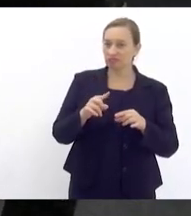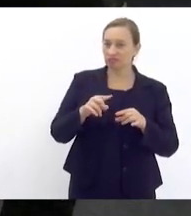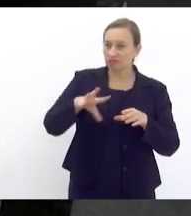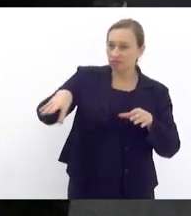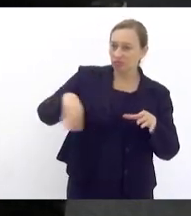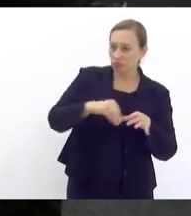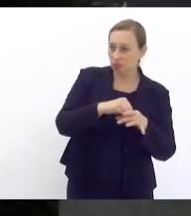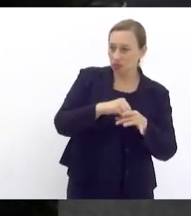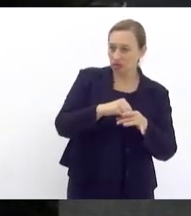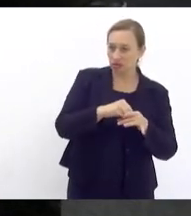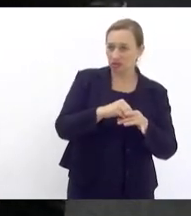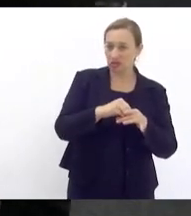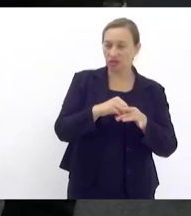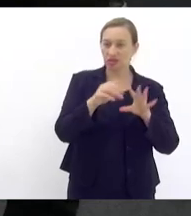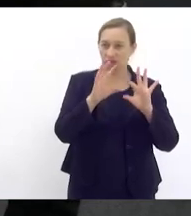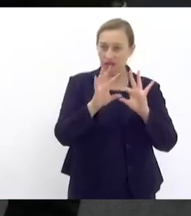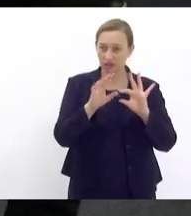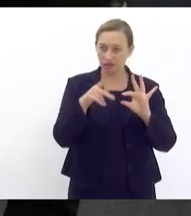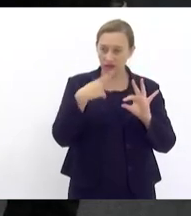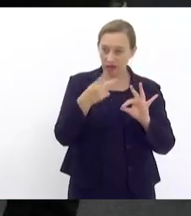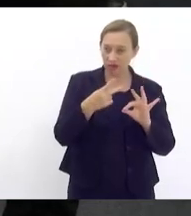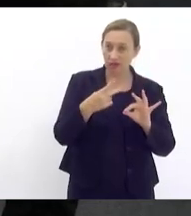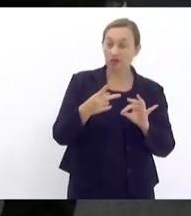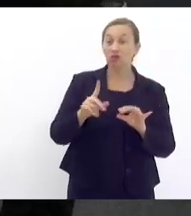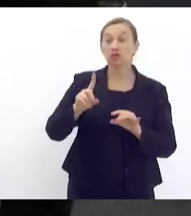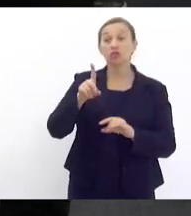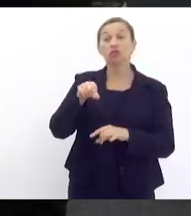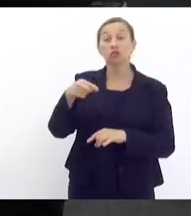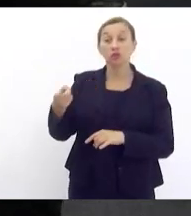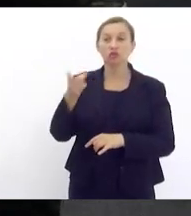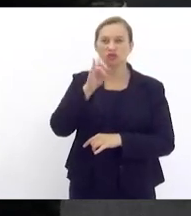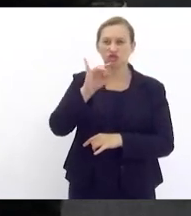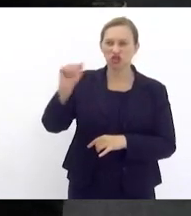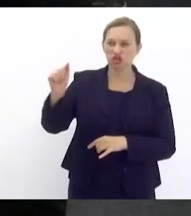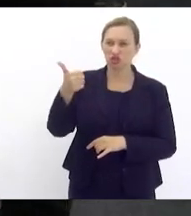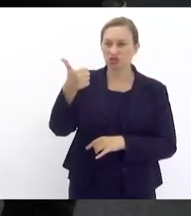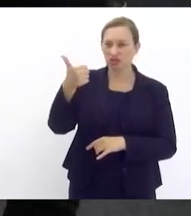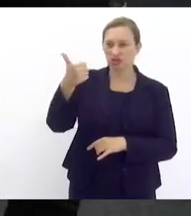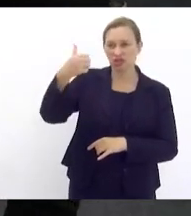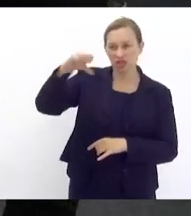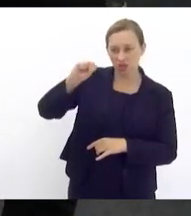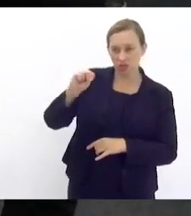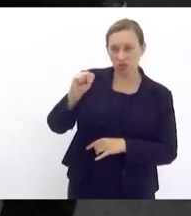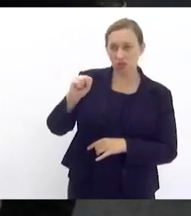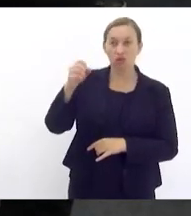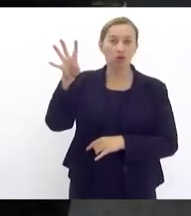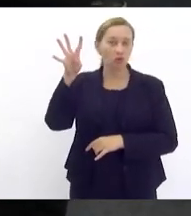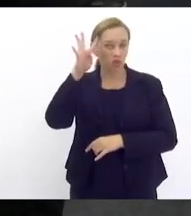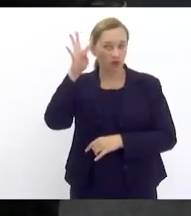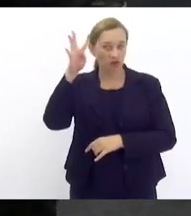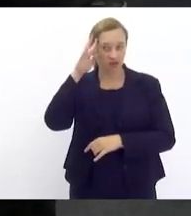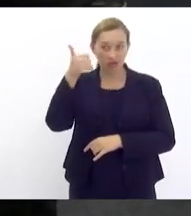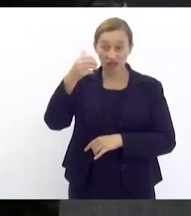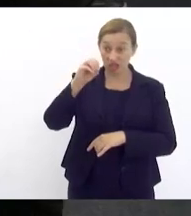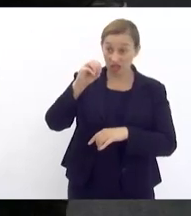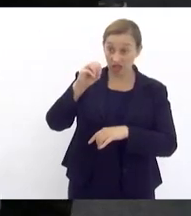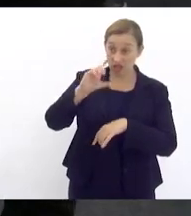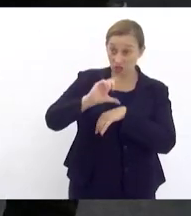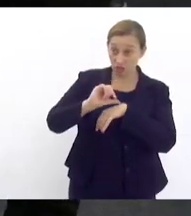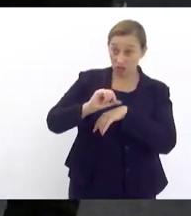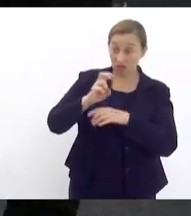vou fazer aqui uma sugestão para que no próximo dia 18 quarta-feira às 10 horas da manhã antes